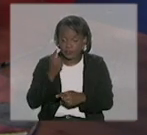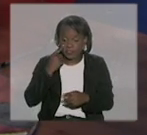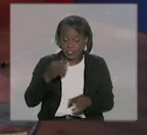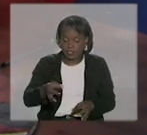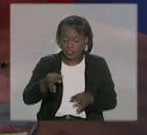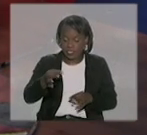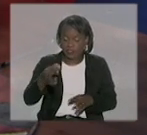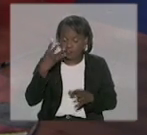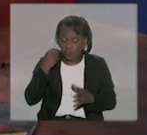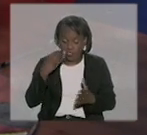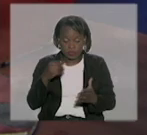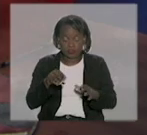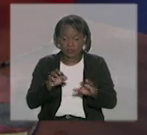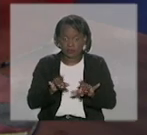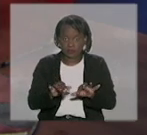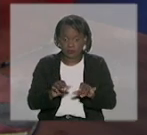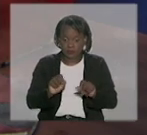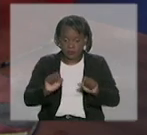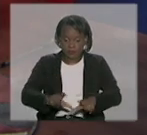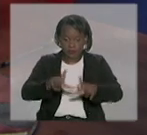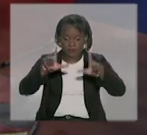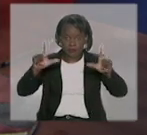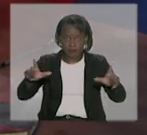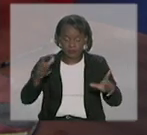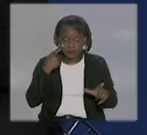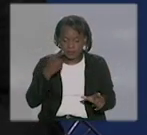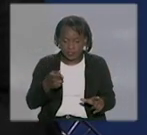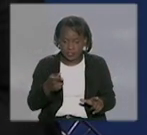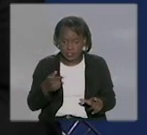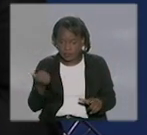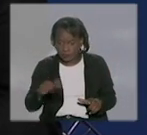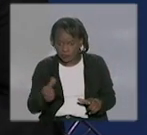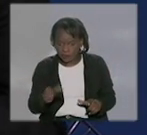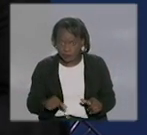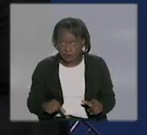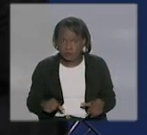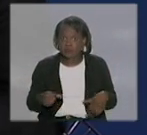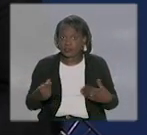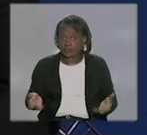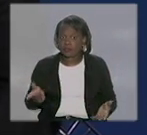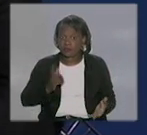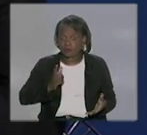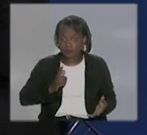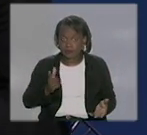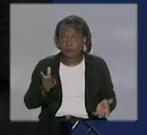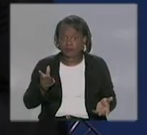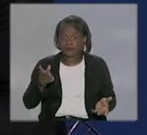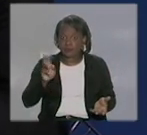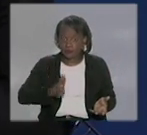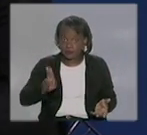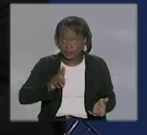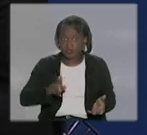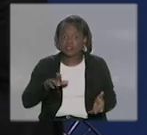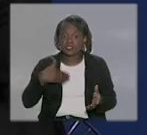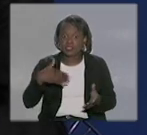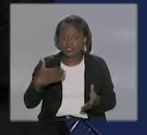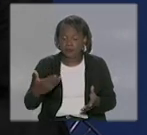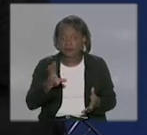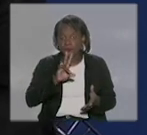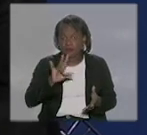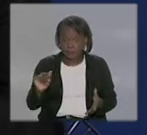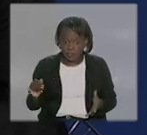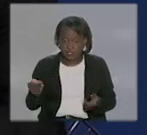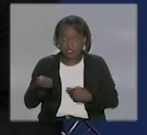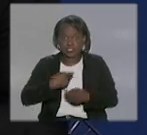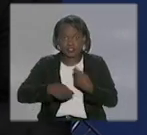a imagem da propriedade ali, online, né? Então, essa é uma ferramenta, né? Esse tipo de ferramenta vai acabar chegando